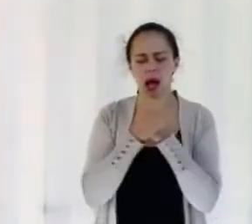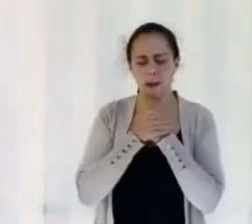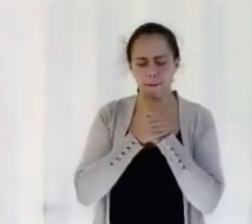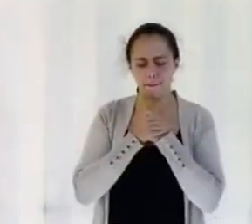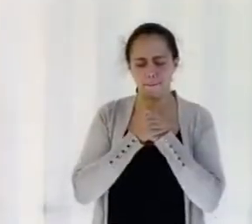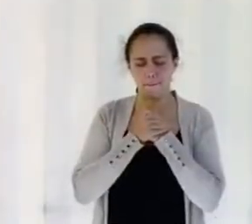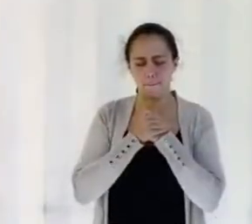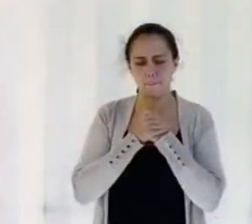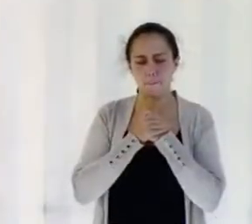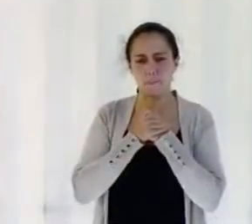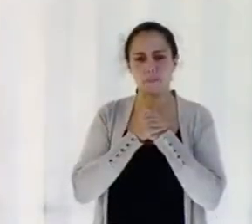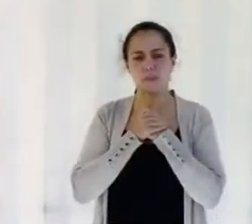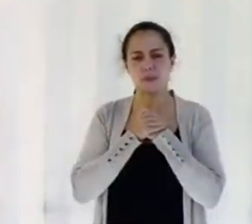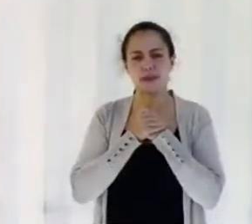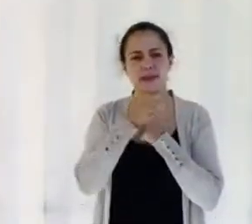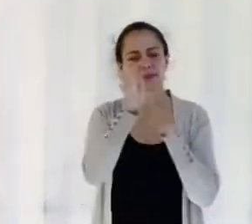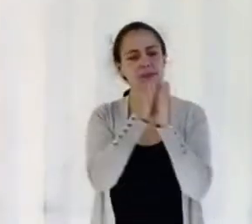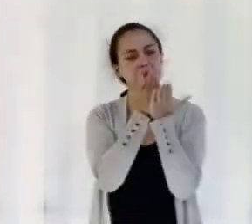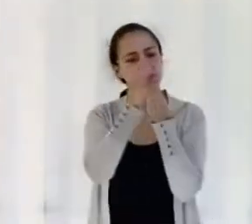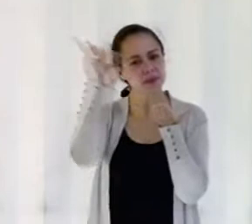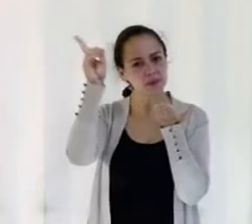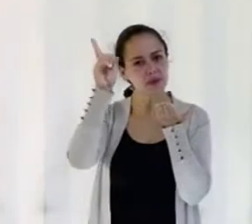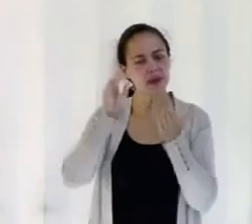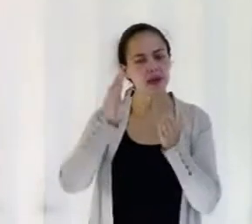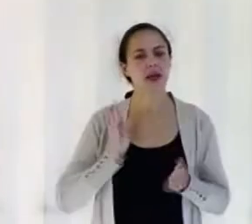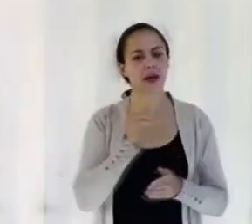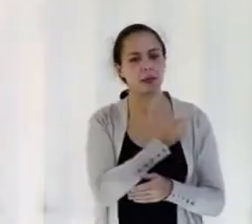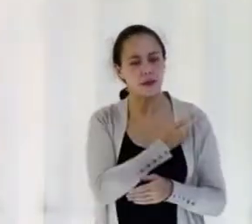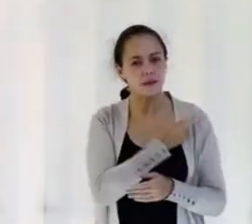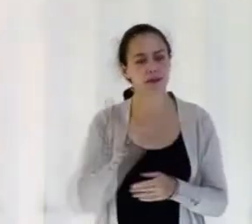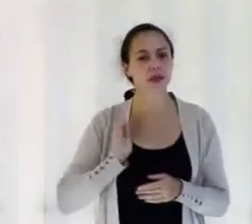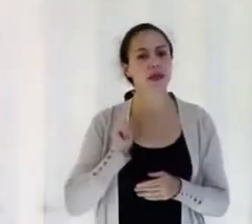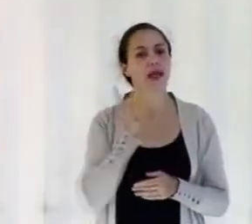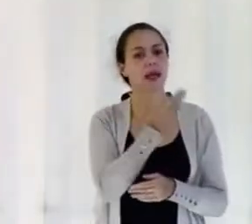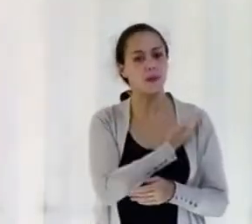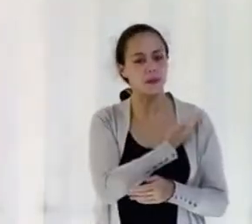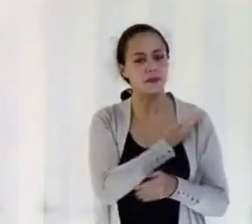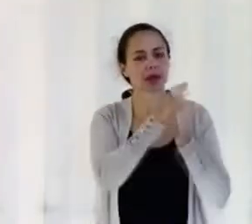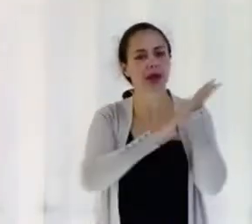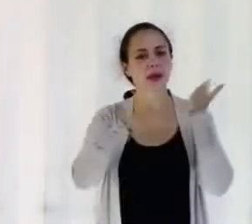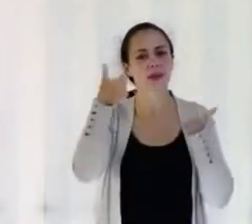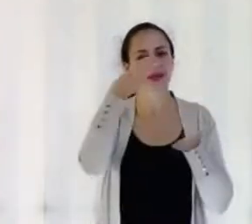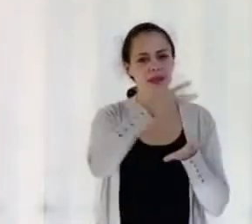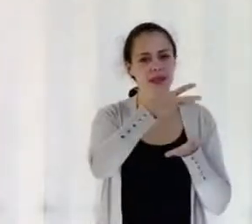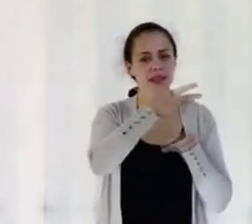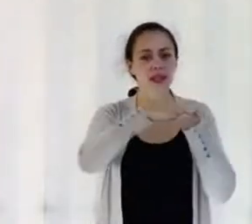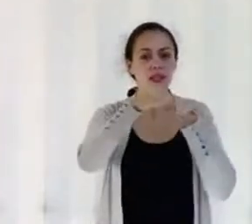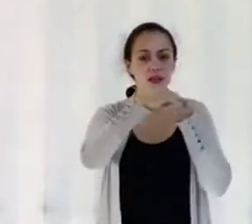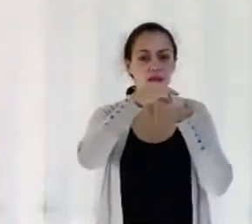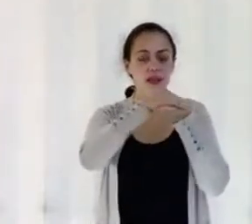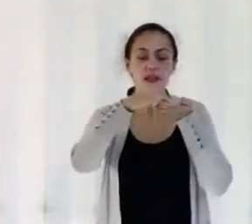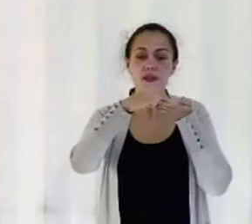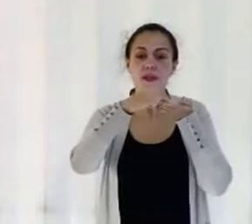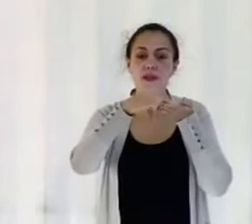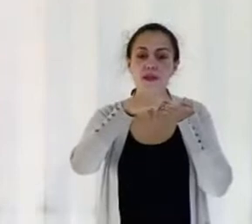Abra sua Bíblia, em Hebreus capítulo 13. Agora nós vamos ler os versículos da exposição, que se